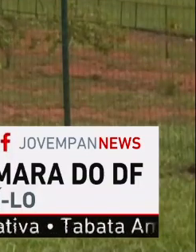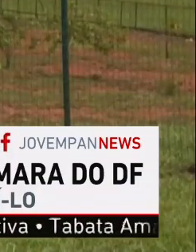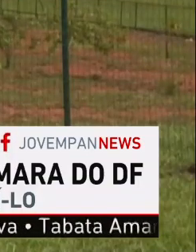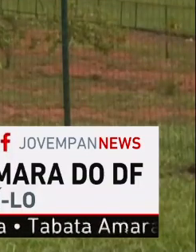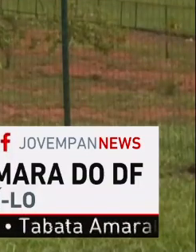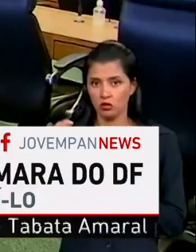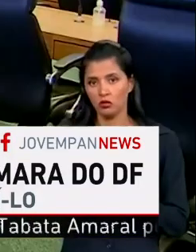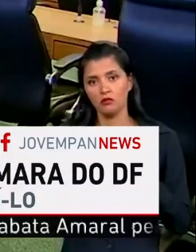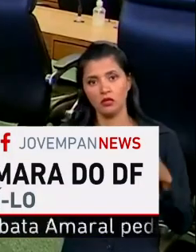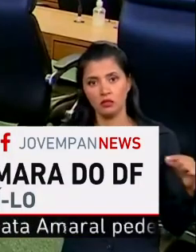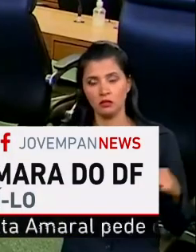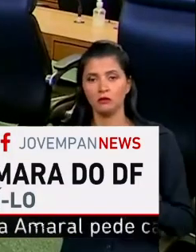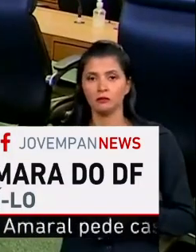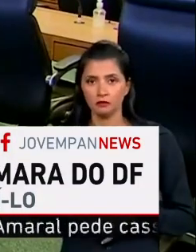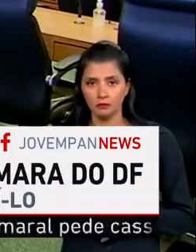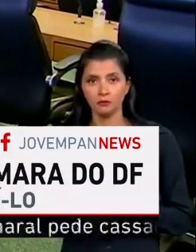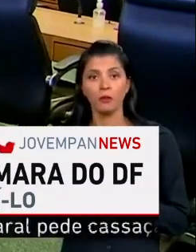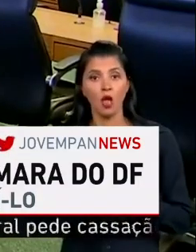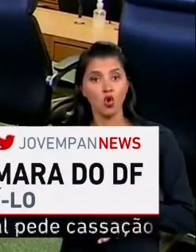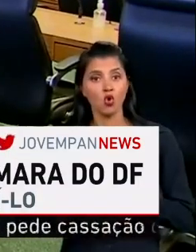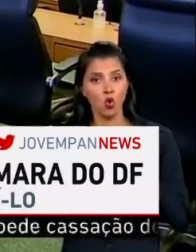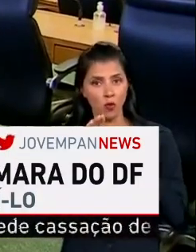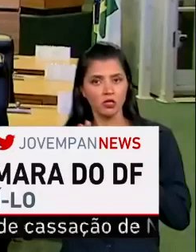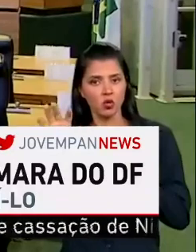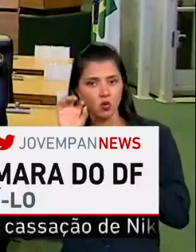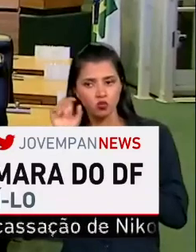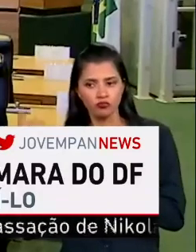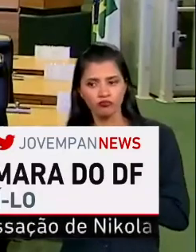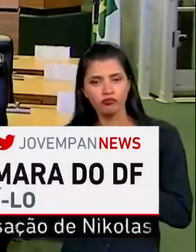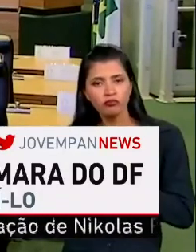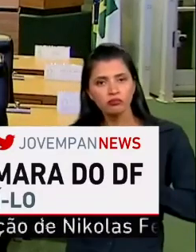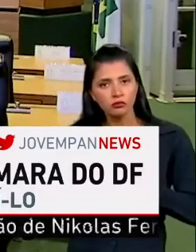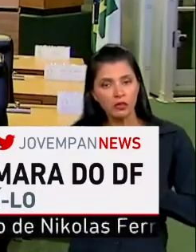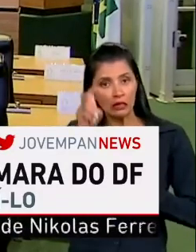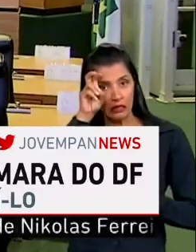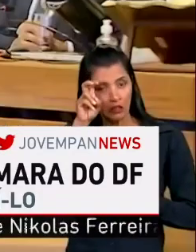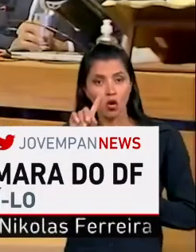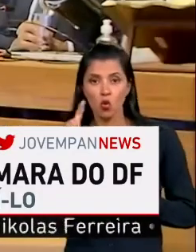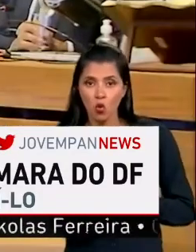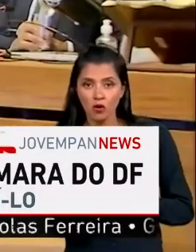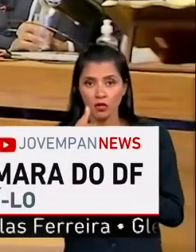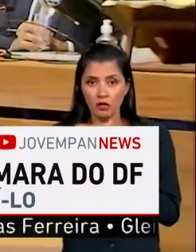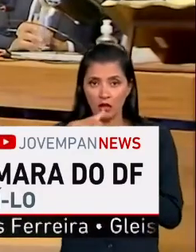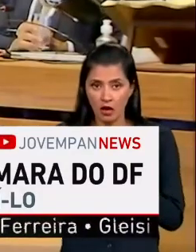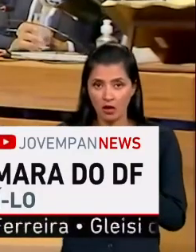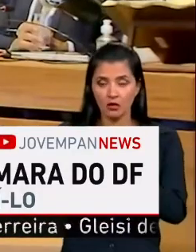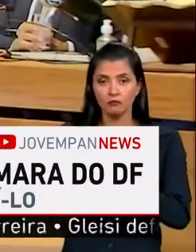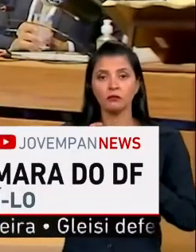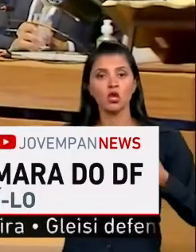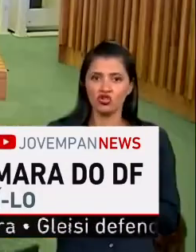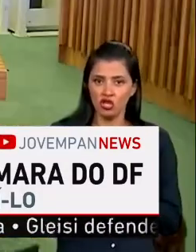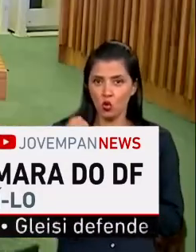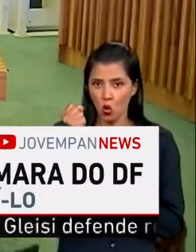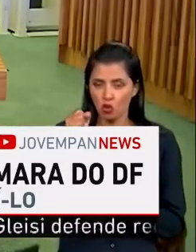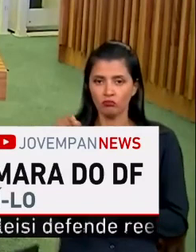capital federal. Mesmo sem a presença de Anderson Torres, um outro depoimento está marcado para esta quinta-feira. É o de Marília